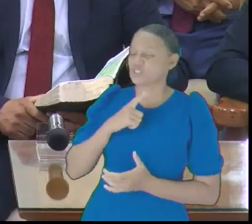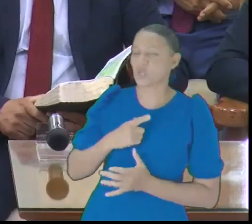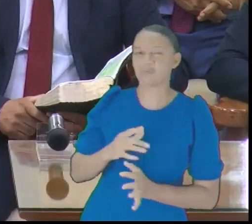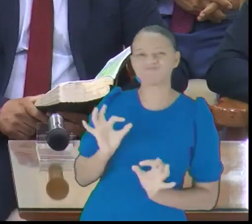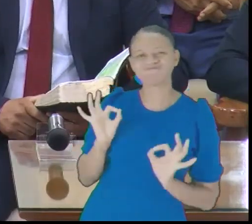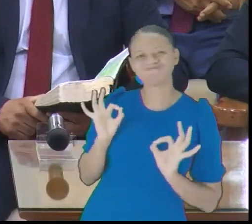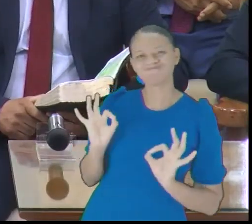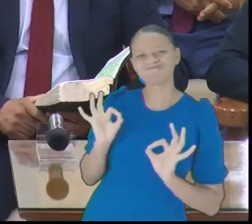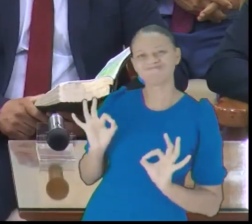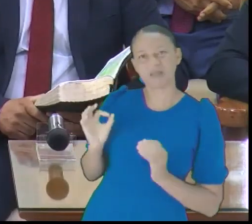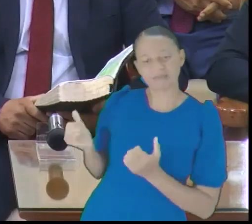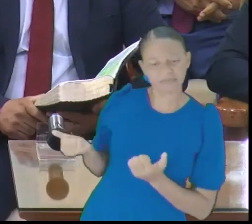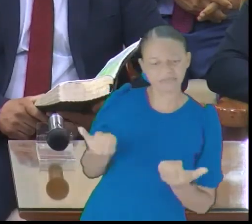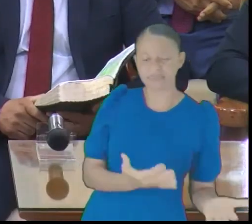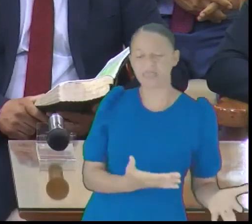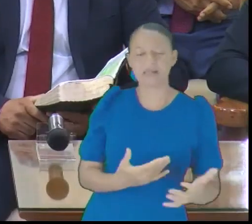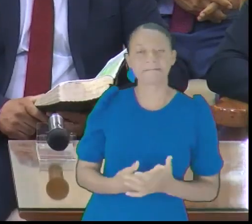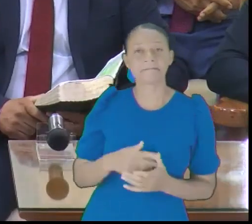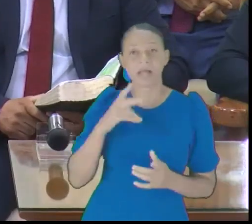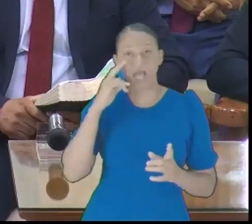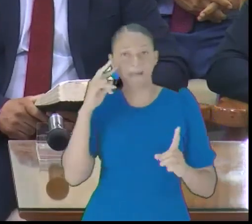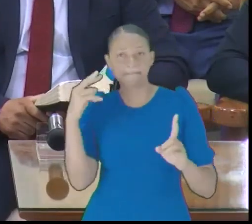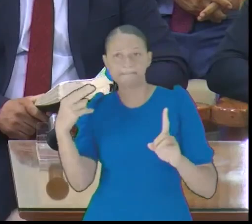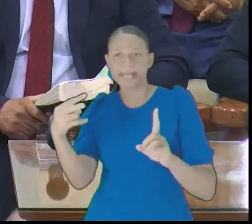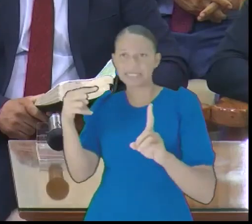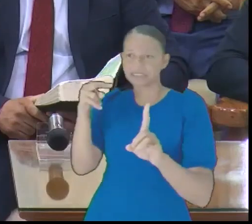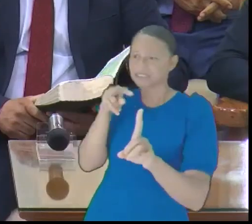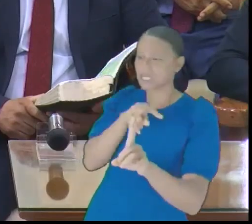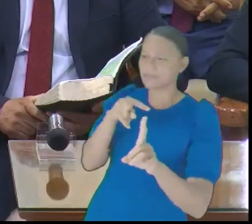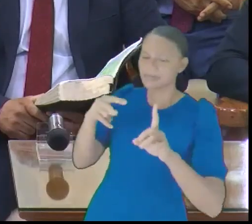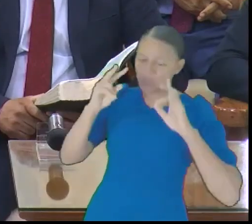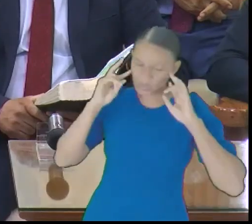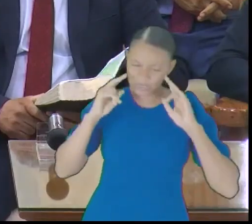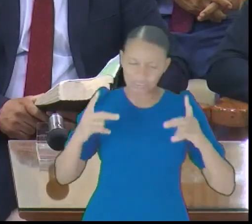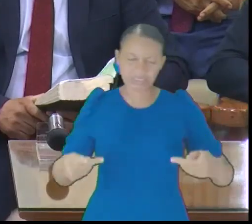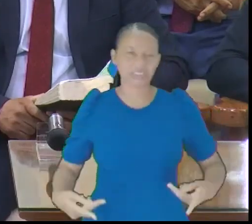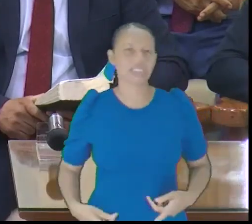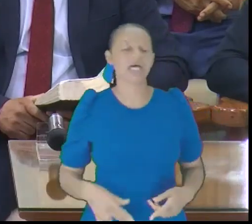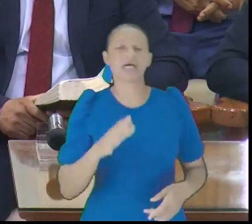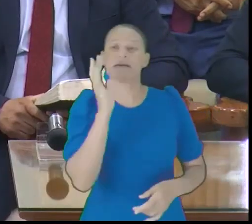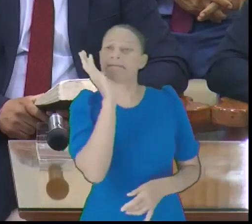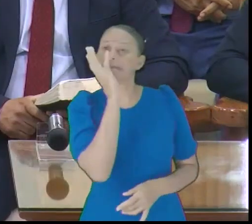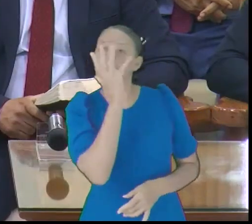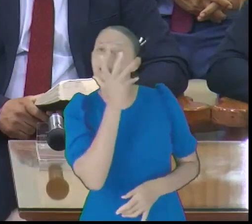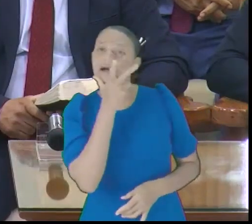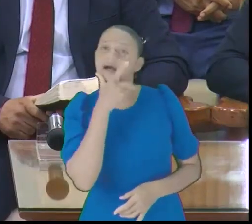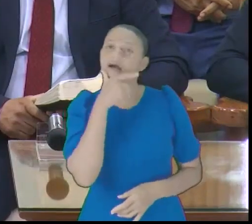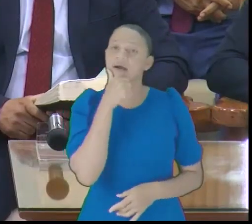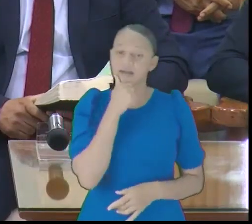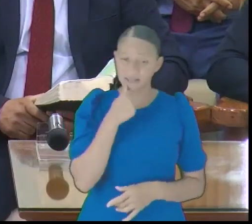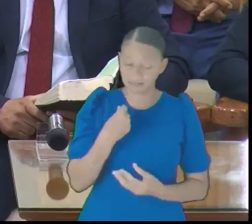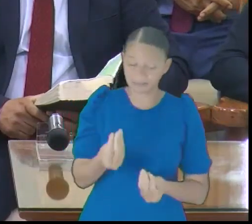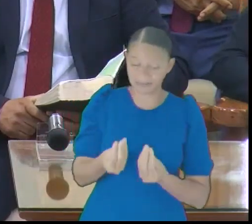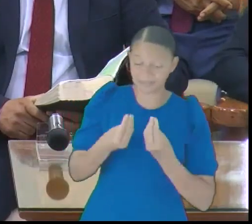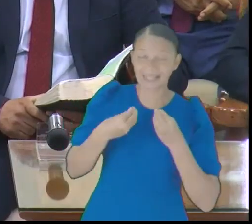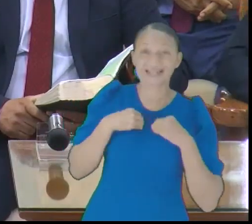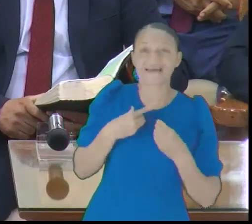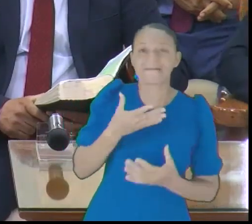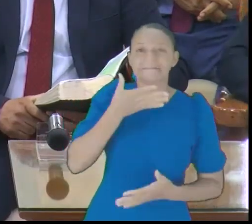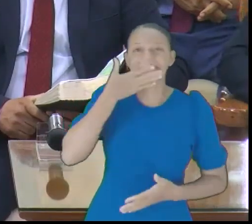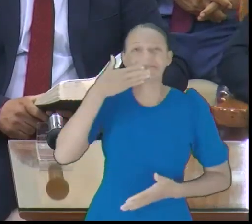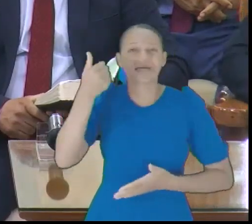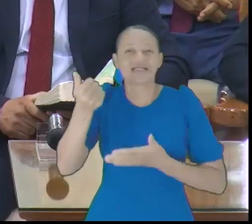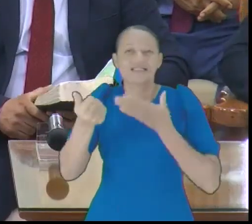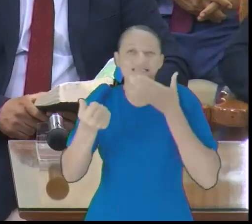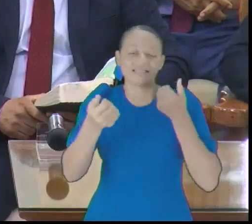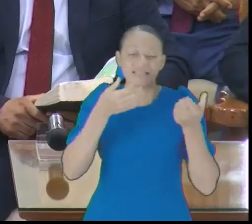Às vezes, na nossa ótica humana, demora um pouquinho, mas a demora é para nos dar o